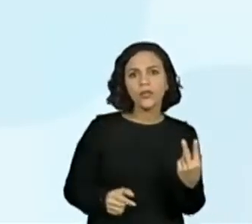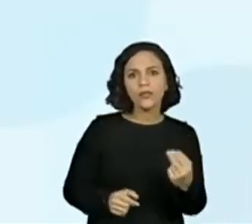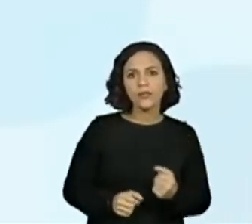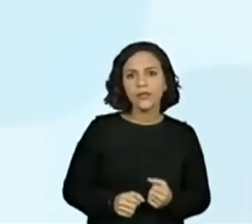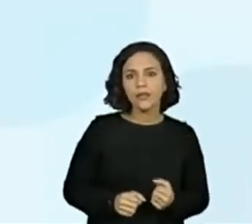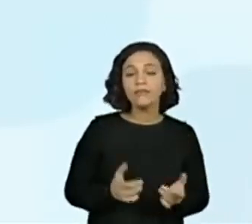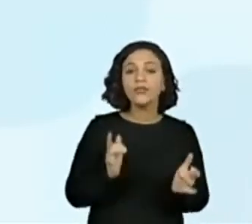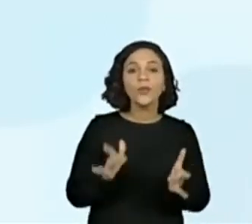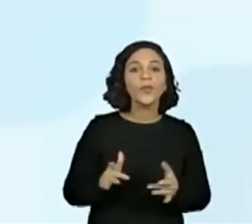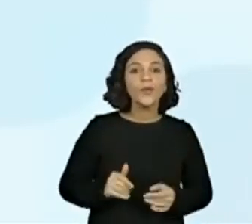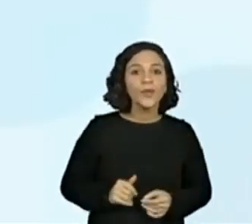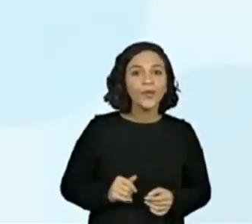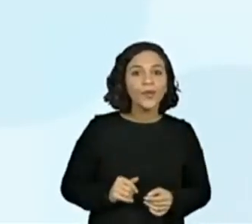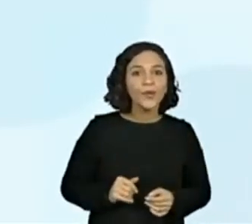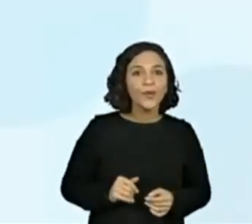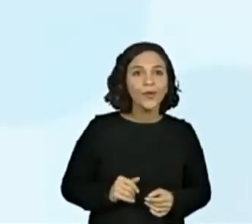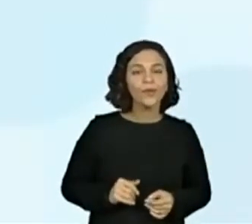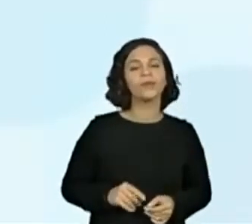fico com